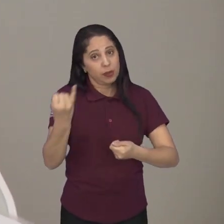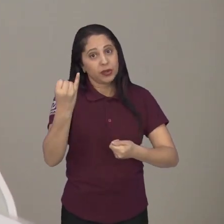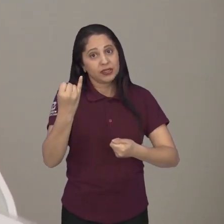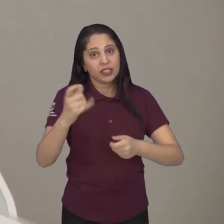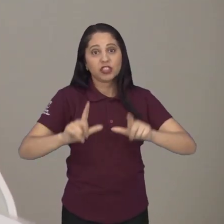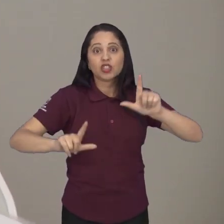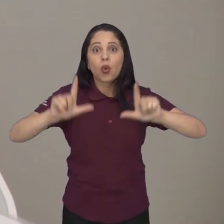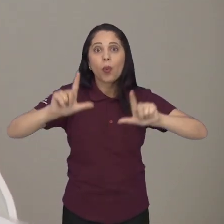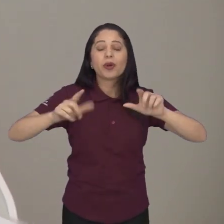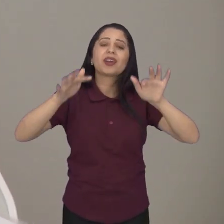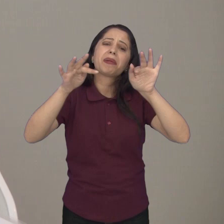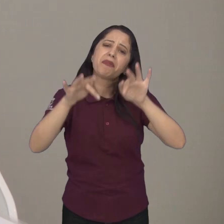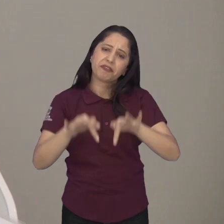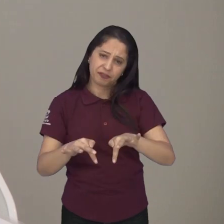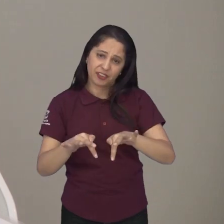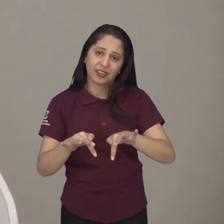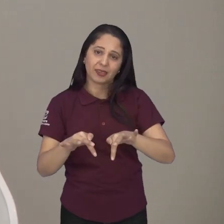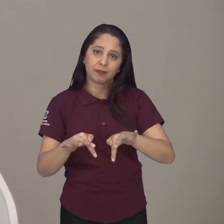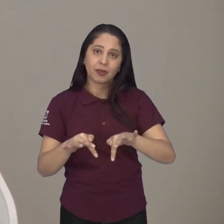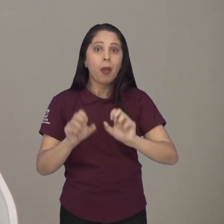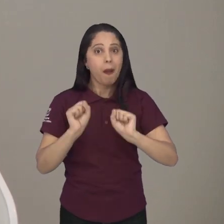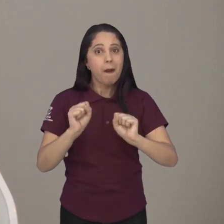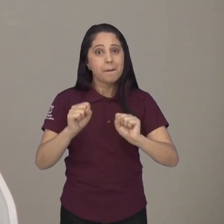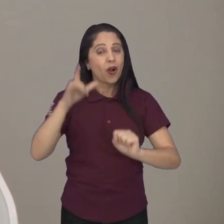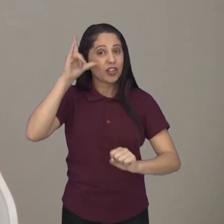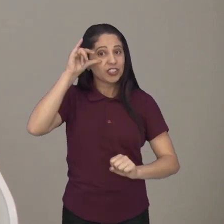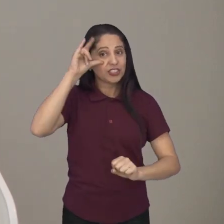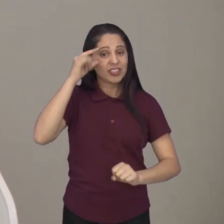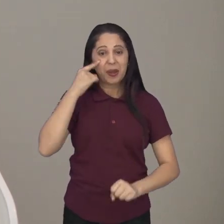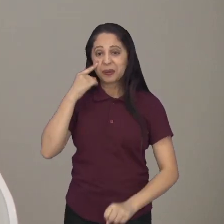saúde do fígado, o De Bem com Você de hoje fica por